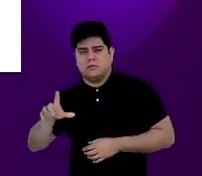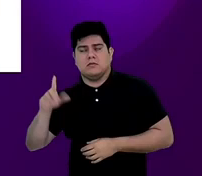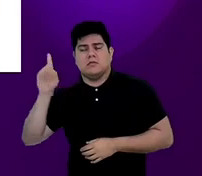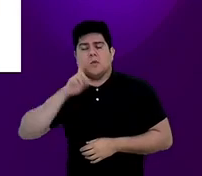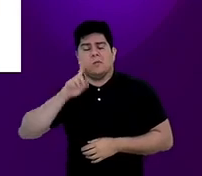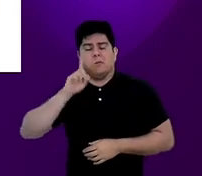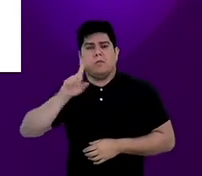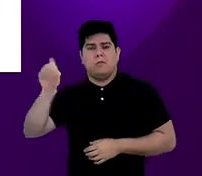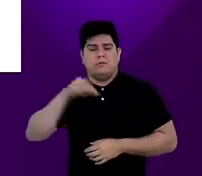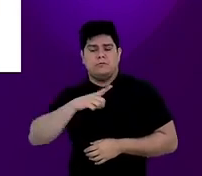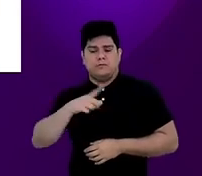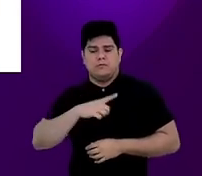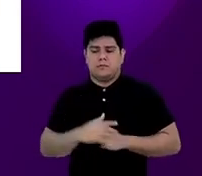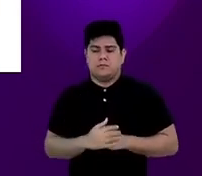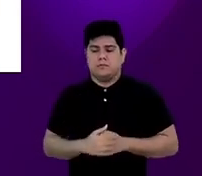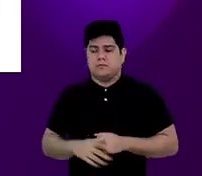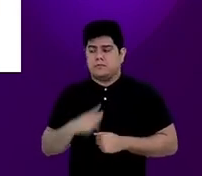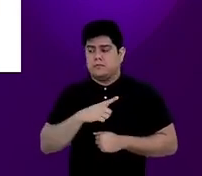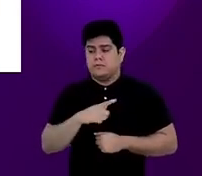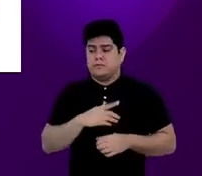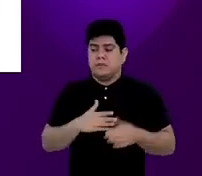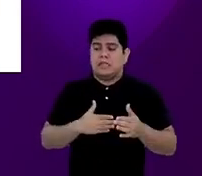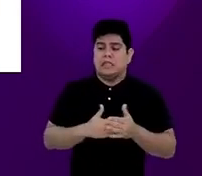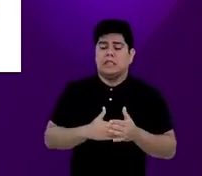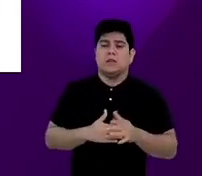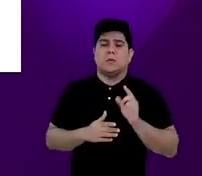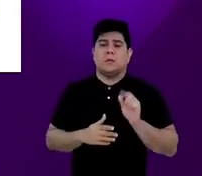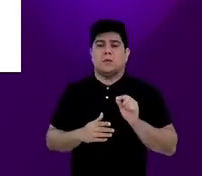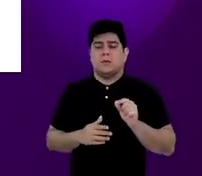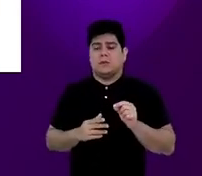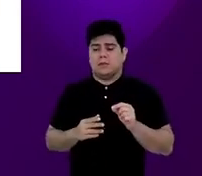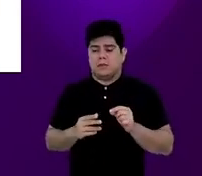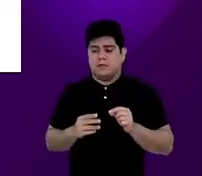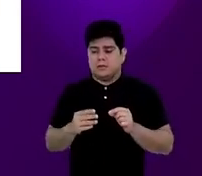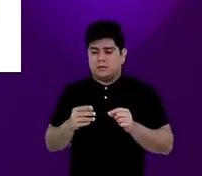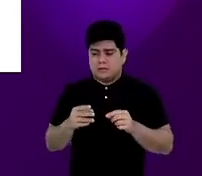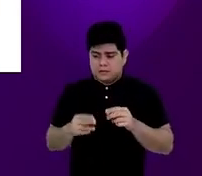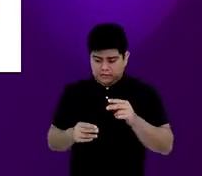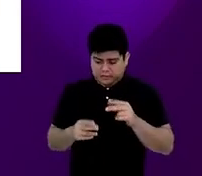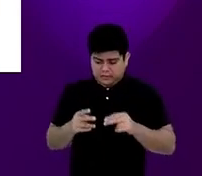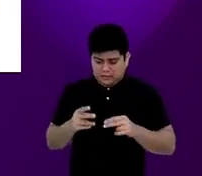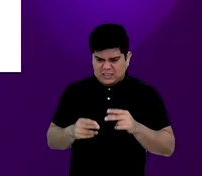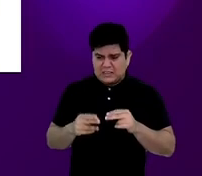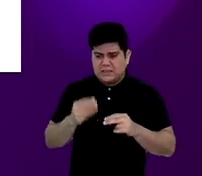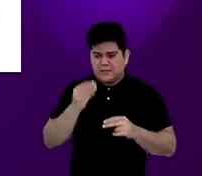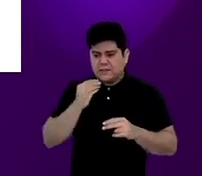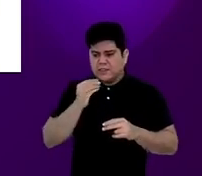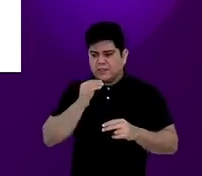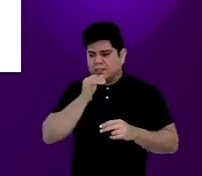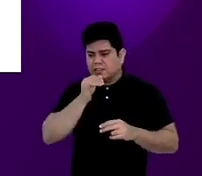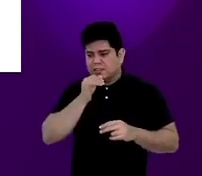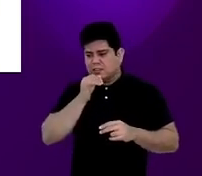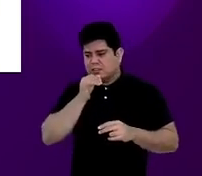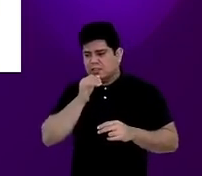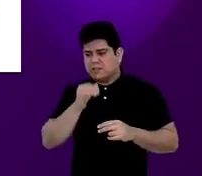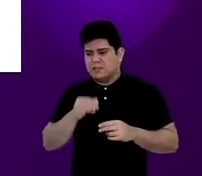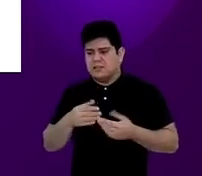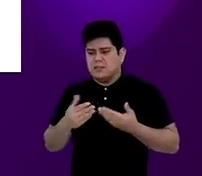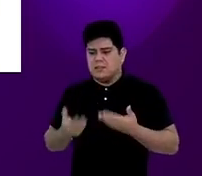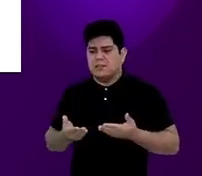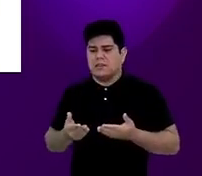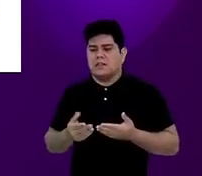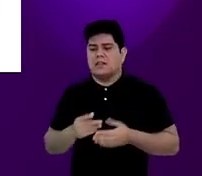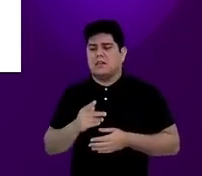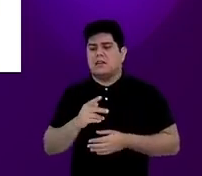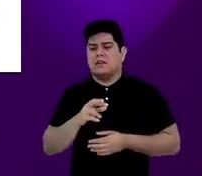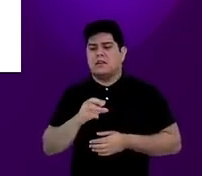Unidos, e a grande limitação disso é que as pinças são muito frágeis ainda, elas não têm um torque muito importante, e em prostatectomia, às vezes,